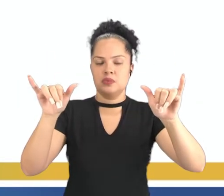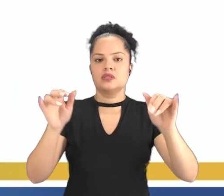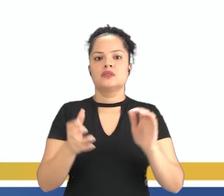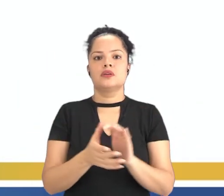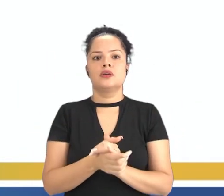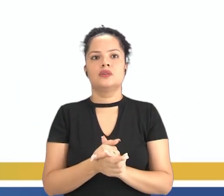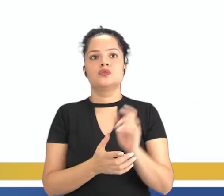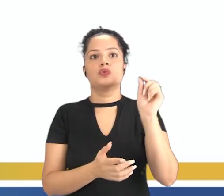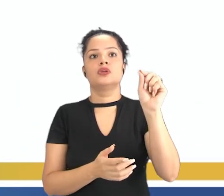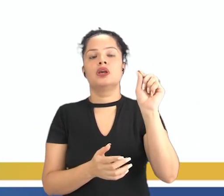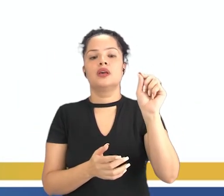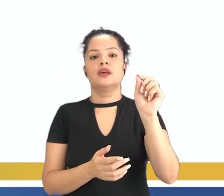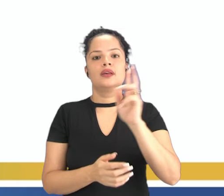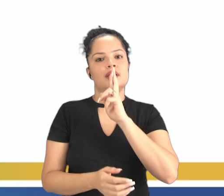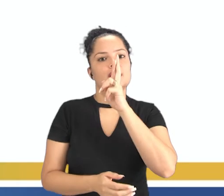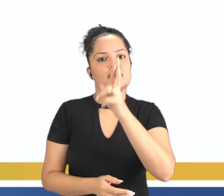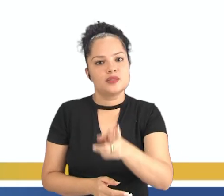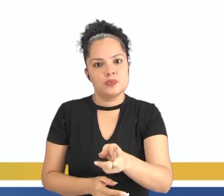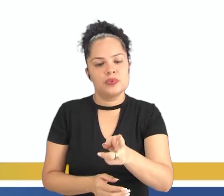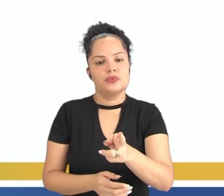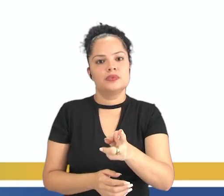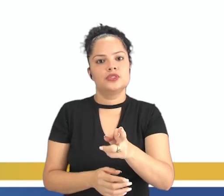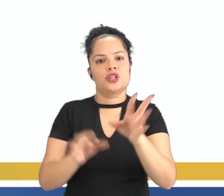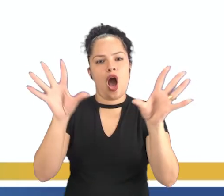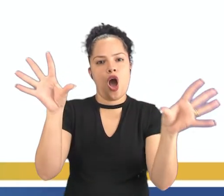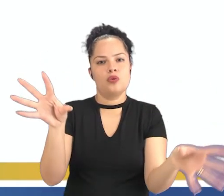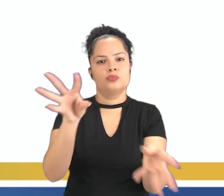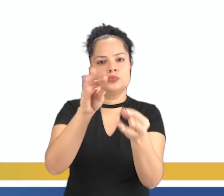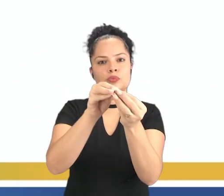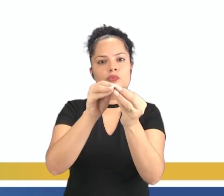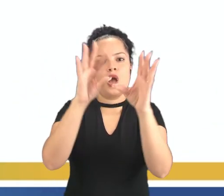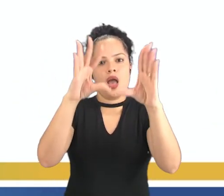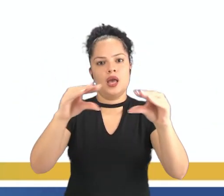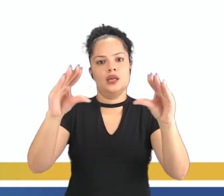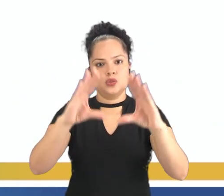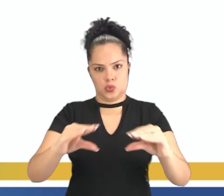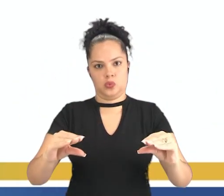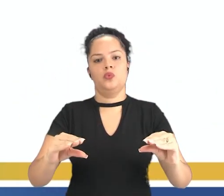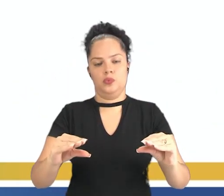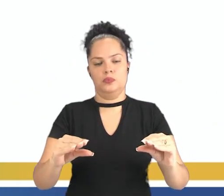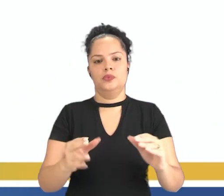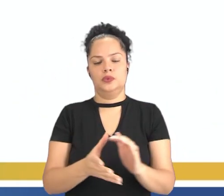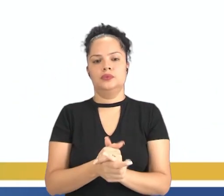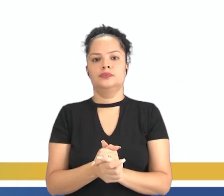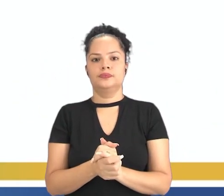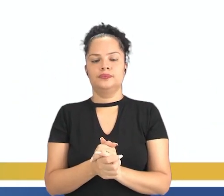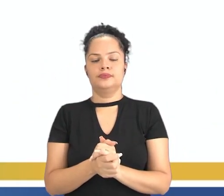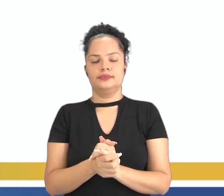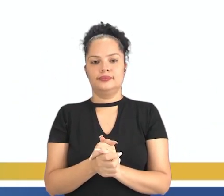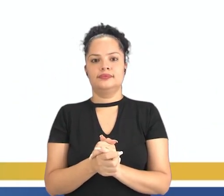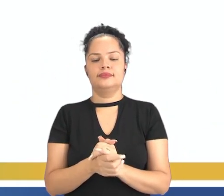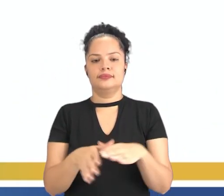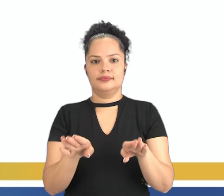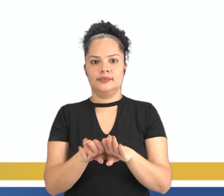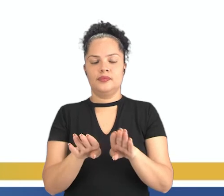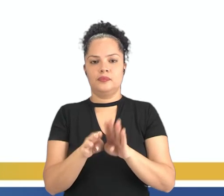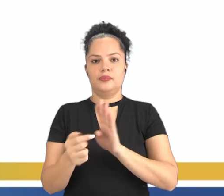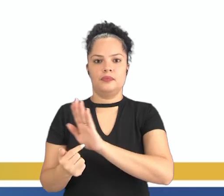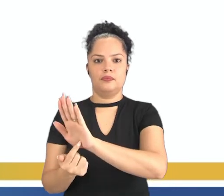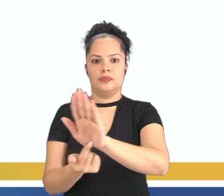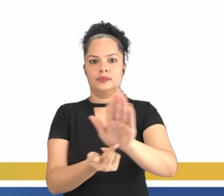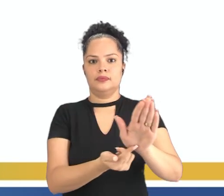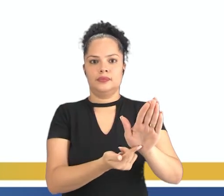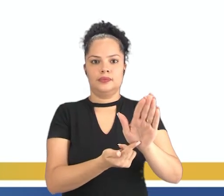quê? Resumo. Ok? Se você trabalhar dessa maneira, você está fazendo resumo e mostrando as partes principais